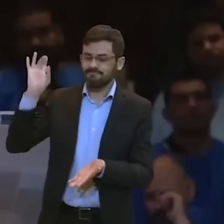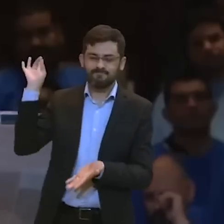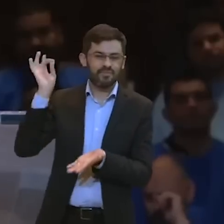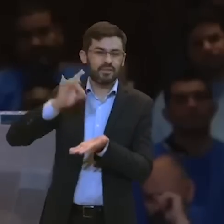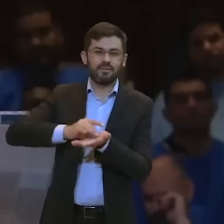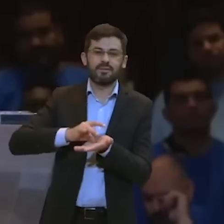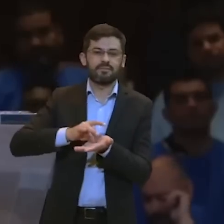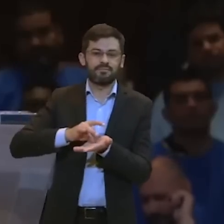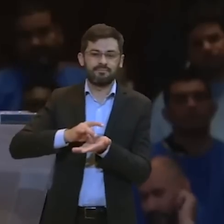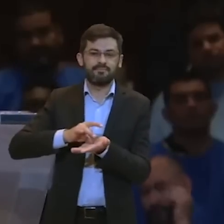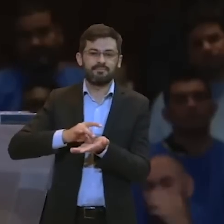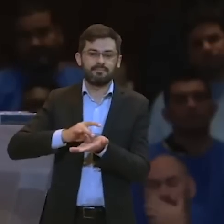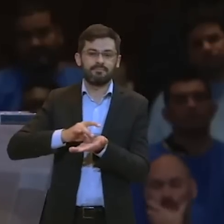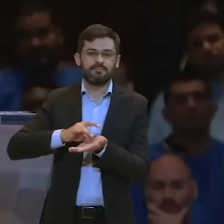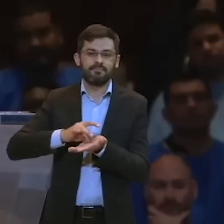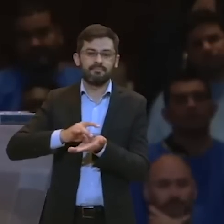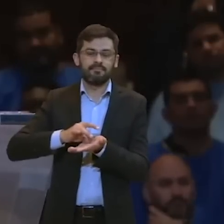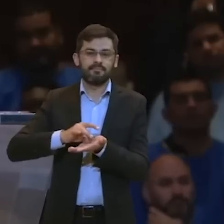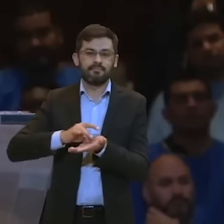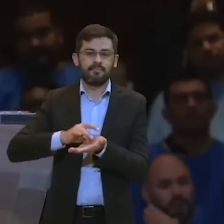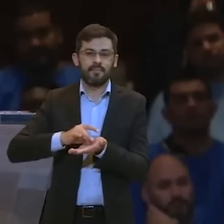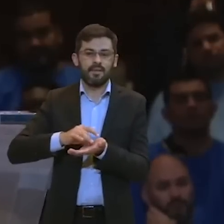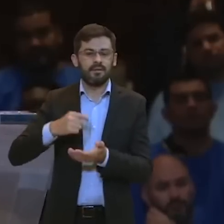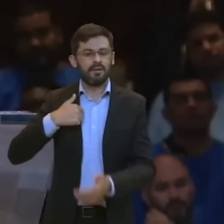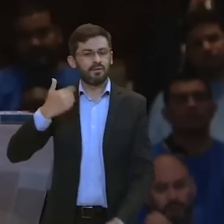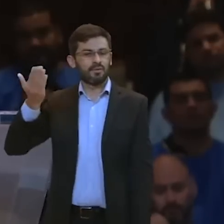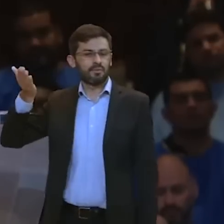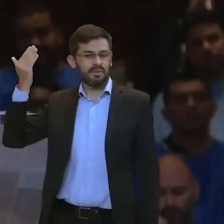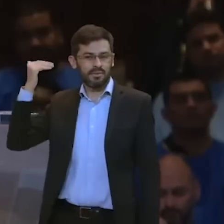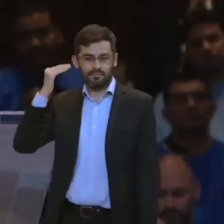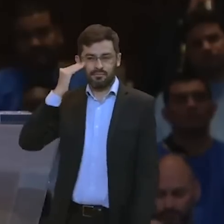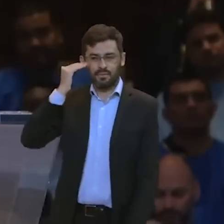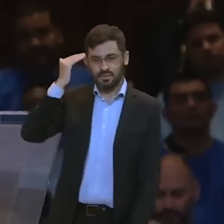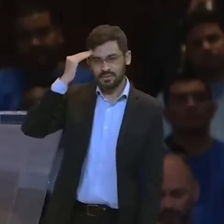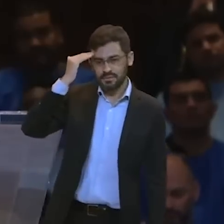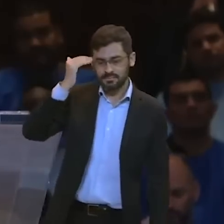minha adoração. Quando eu era adolescente,